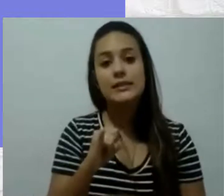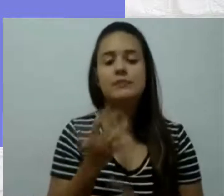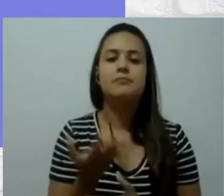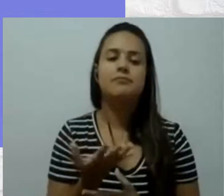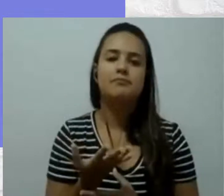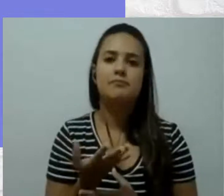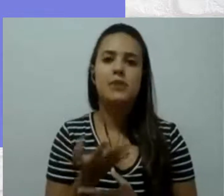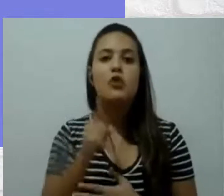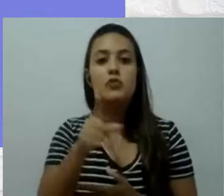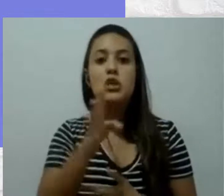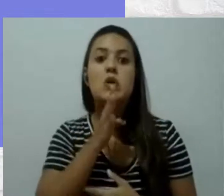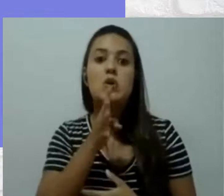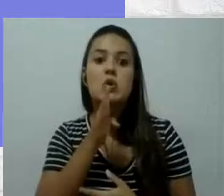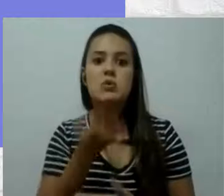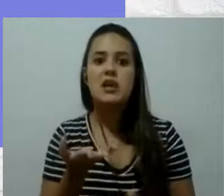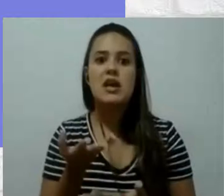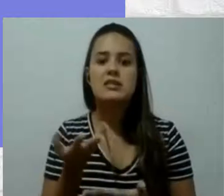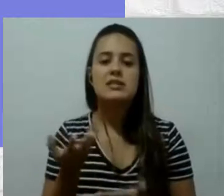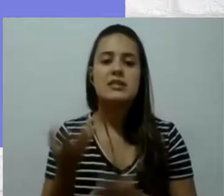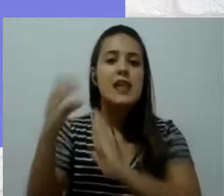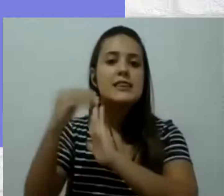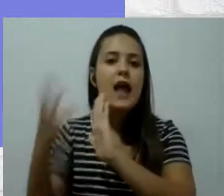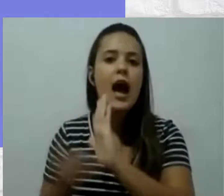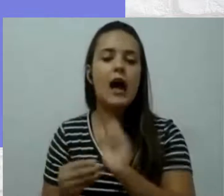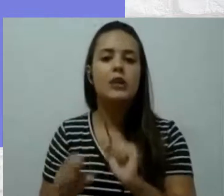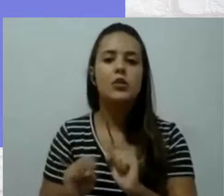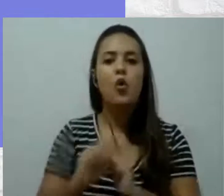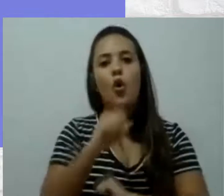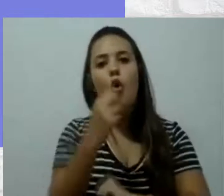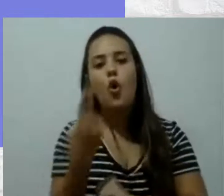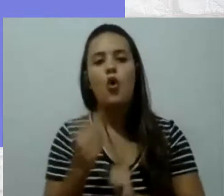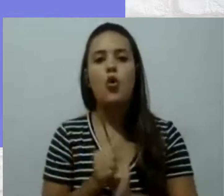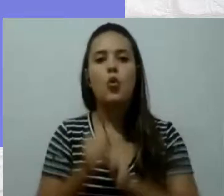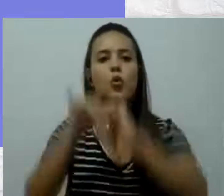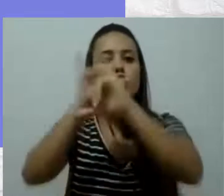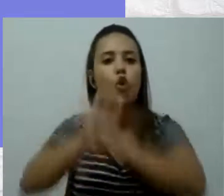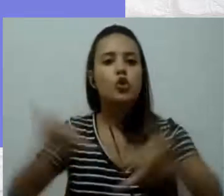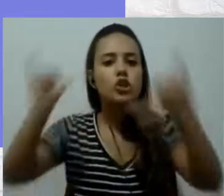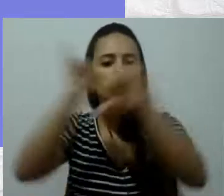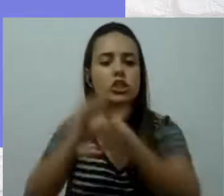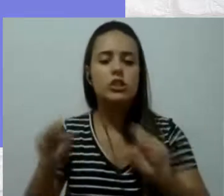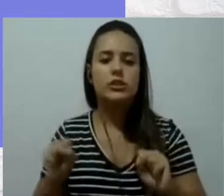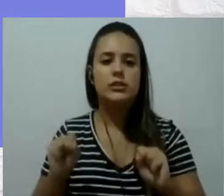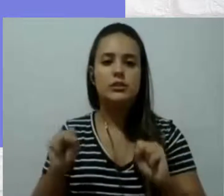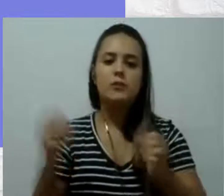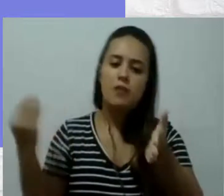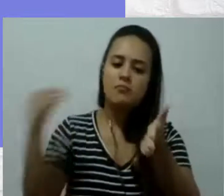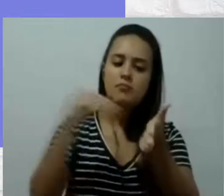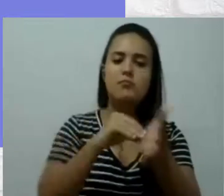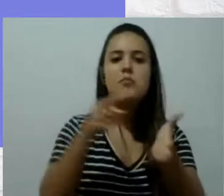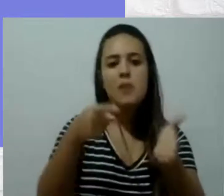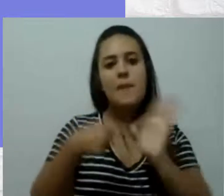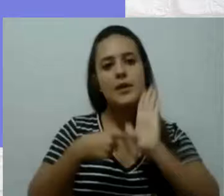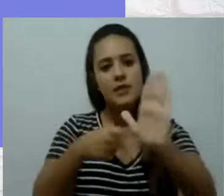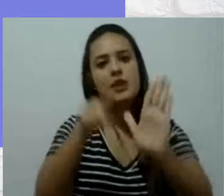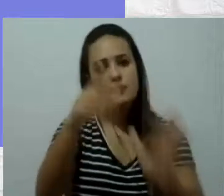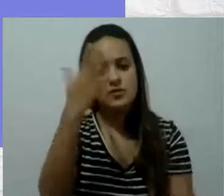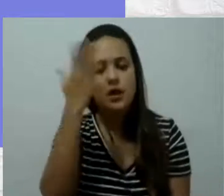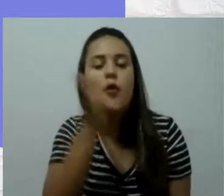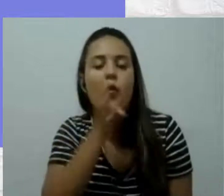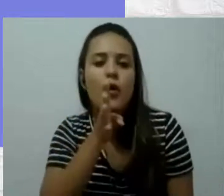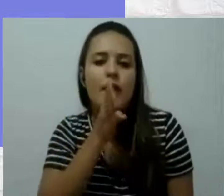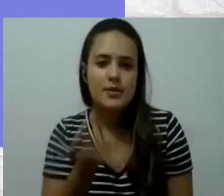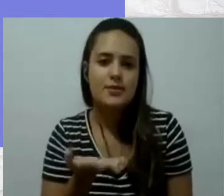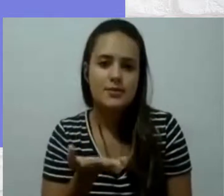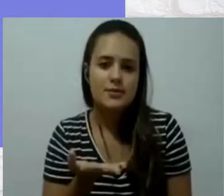tema. Se você se você sabe de algum dado, de alguma notícia, para mostrar que você sabe do